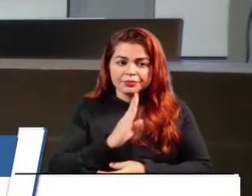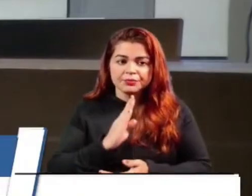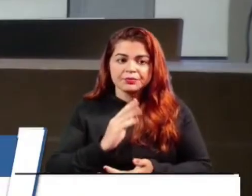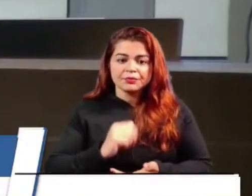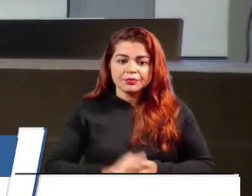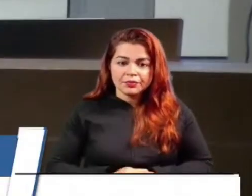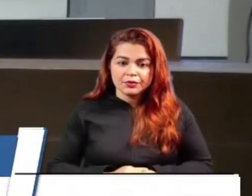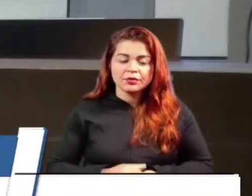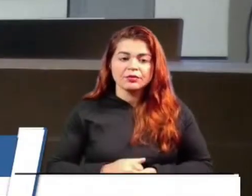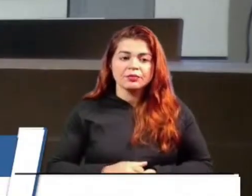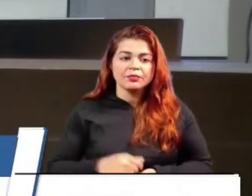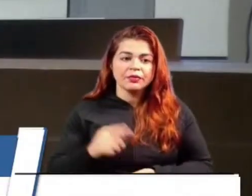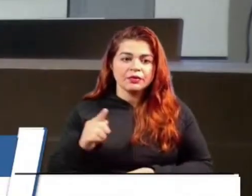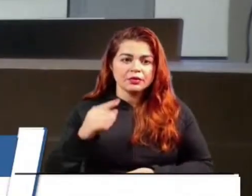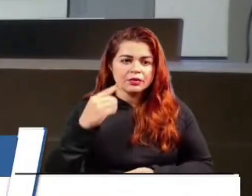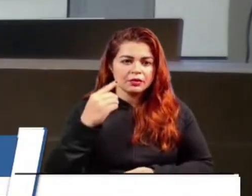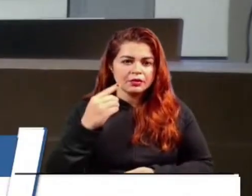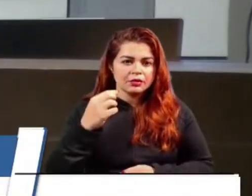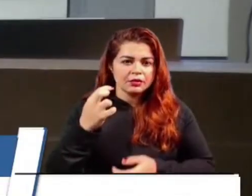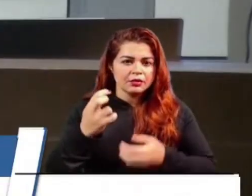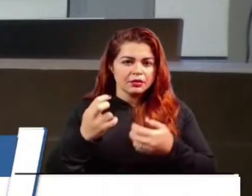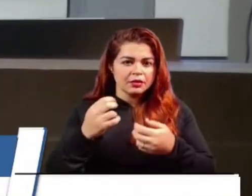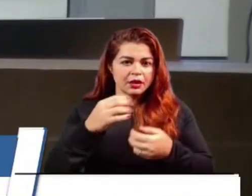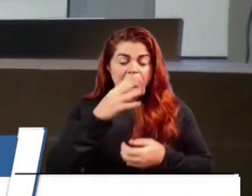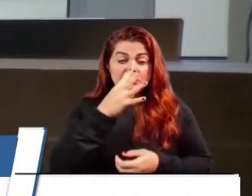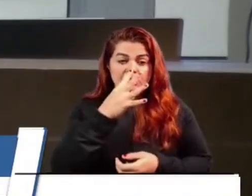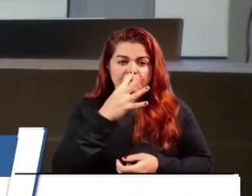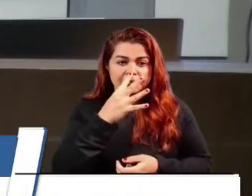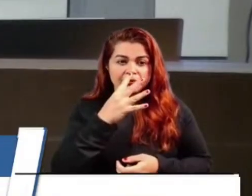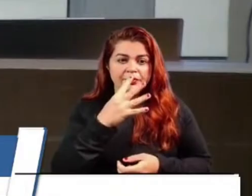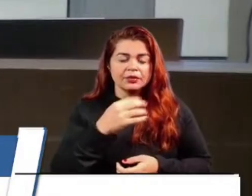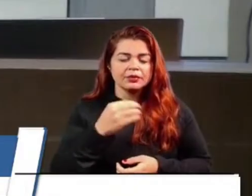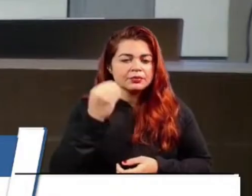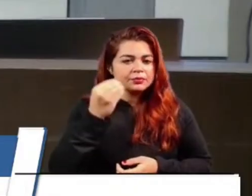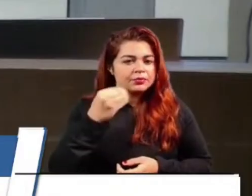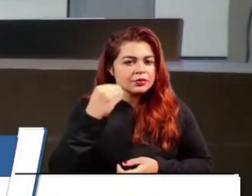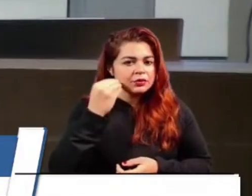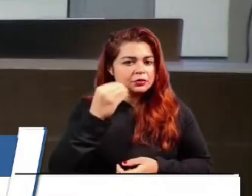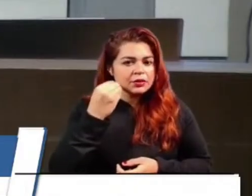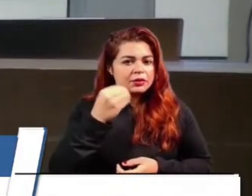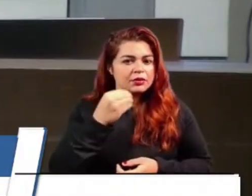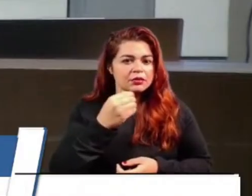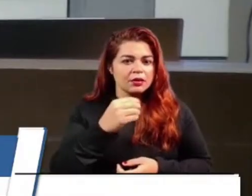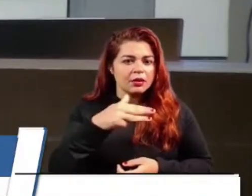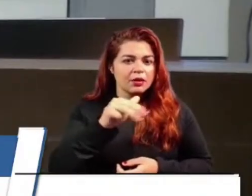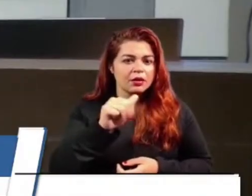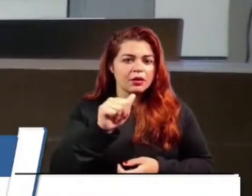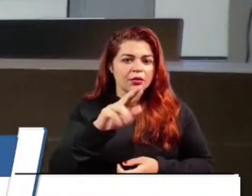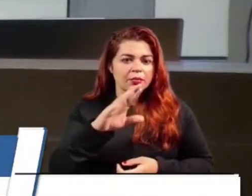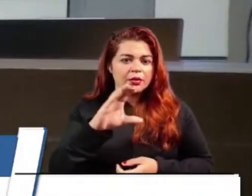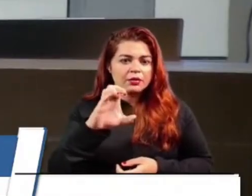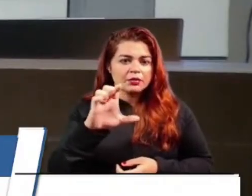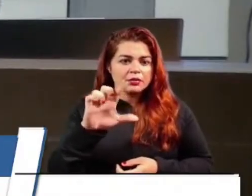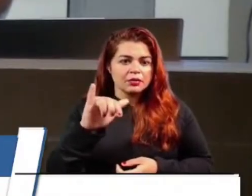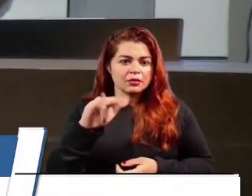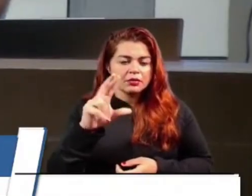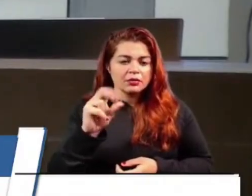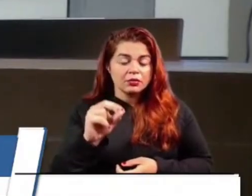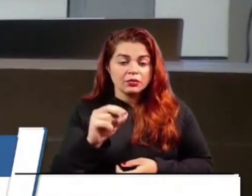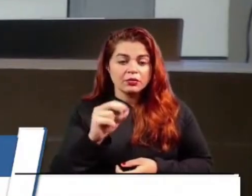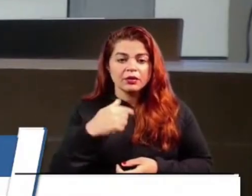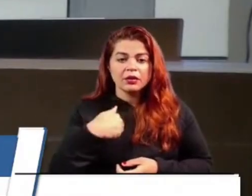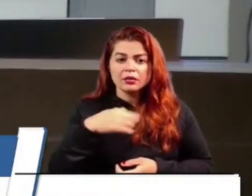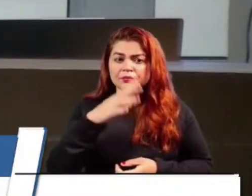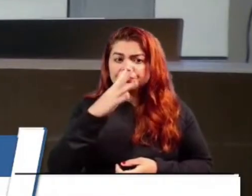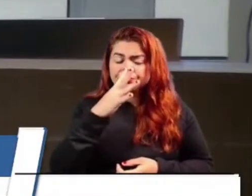A pessoa, ele está aí, né? Não sei se ele está. É uma pessoa que eu gosto muito do jeito dele ser, ele é muito conhecedor dos